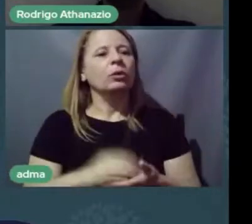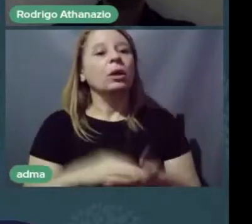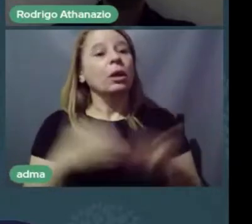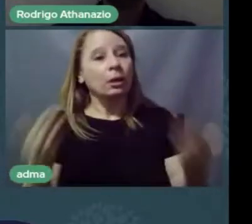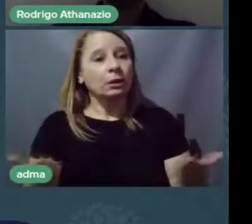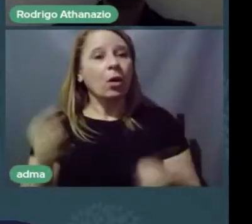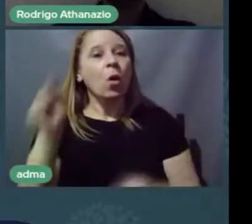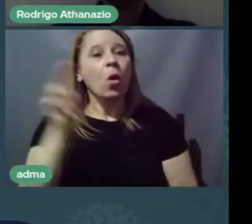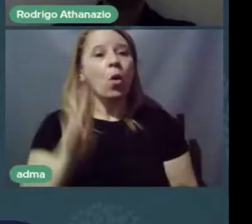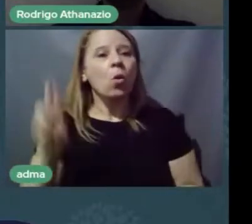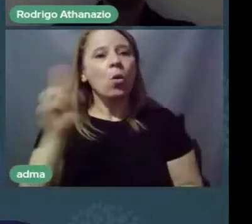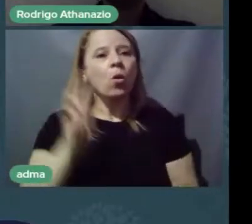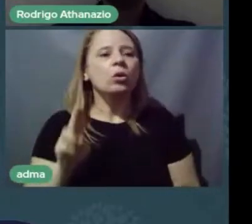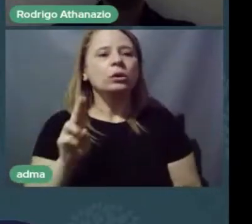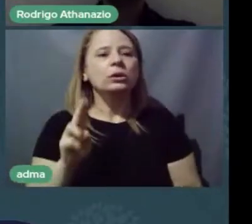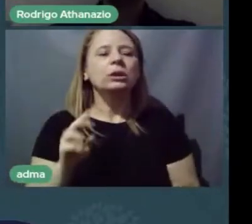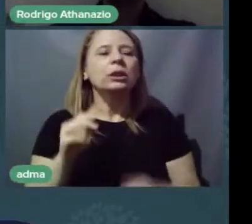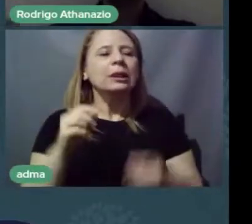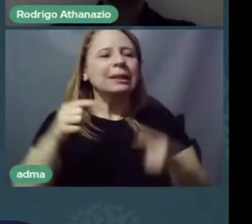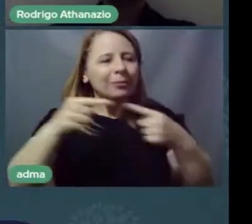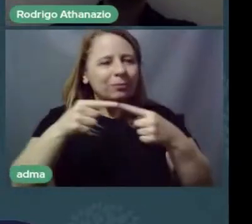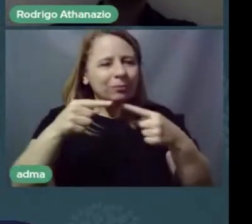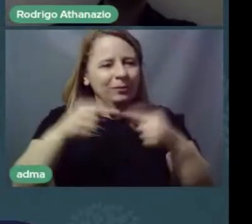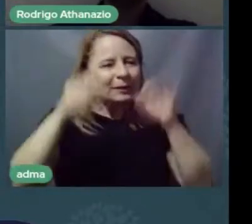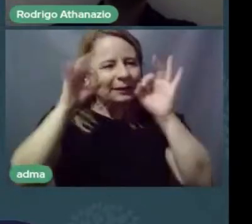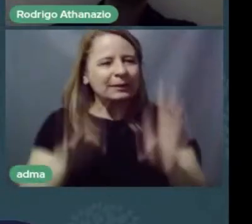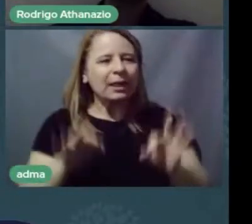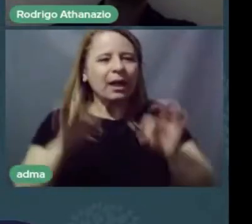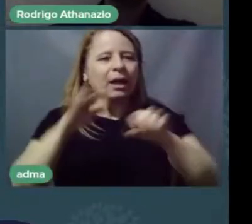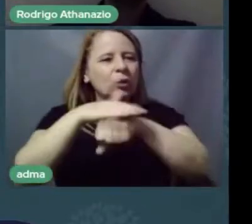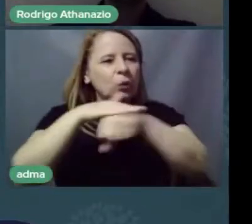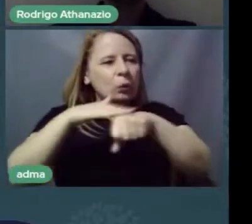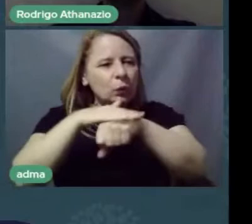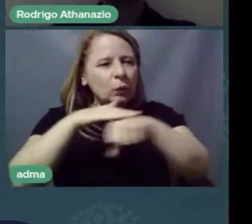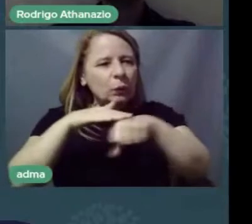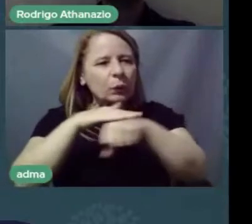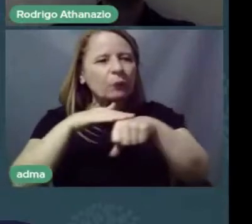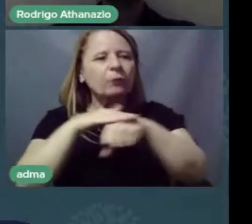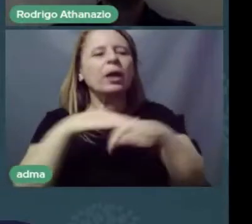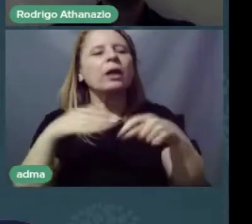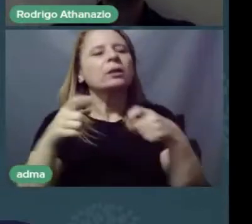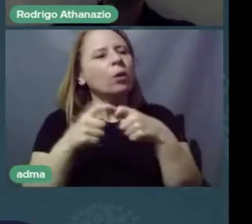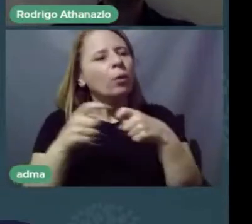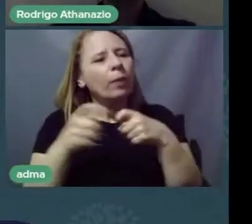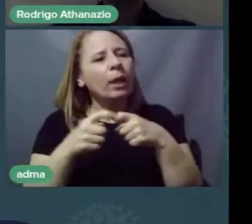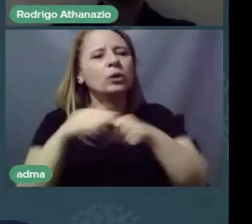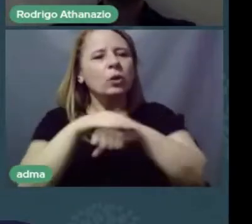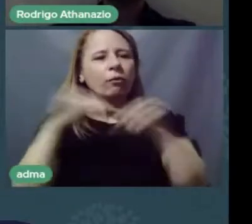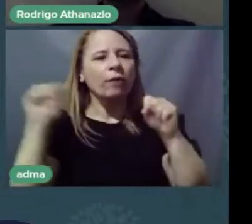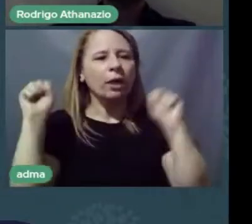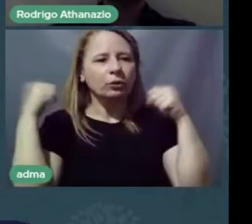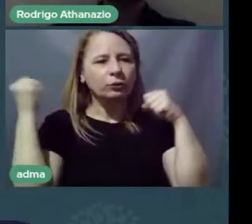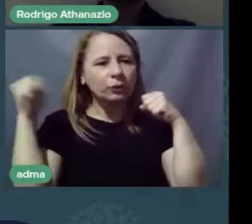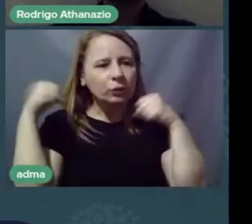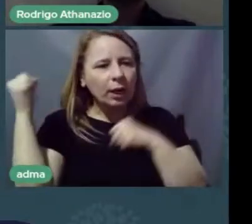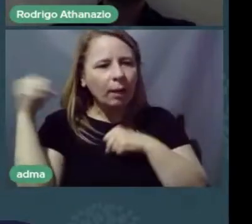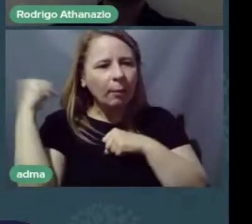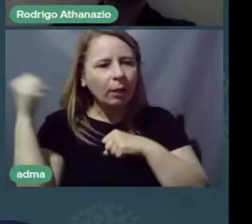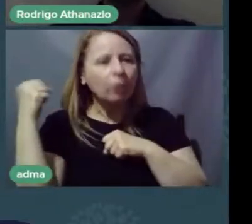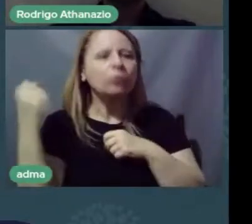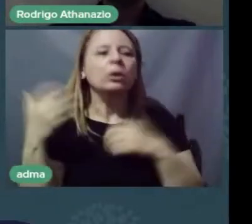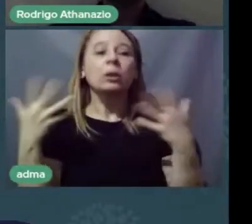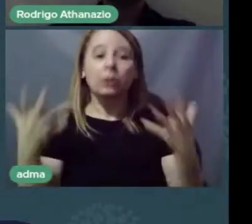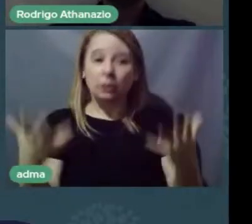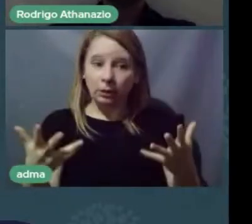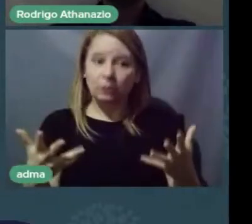a bombinha com a técnica inalatória adequada, converse com o seu pneumologista, com o seu clínico, converse com o seu fisioterapeuta, peça para eles te